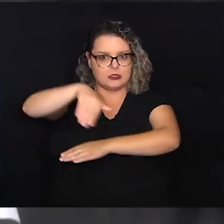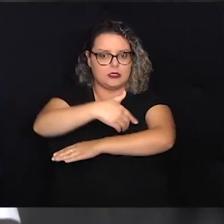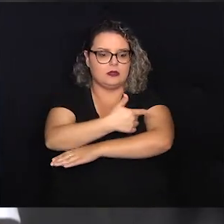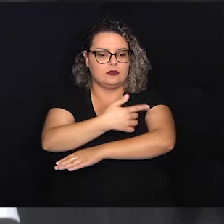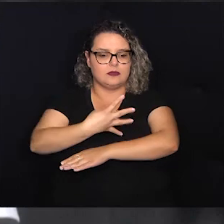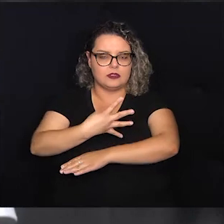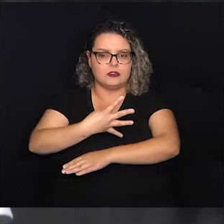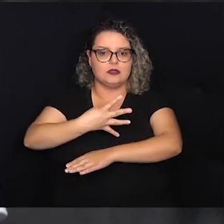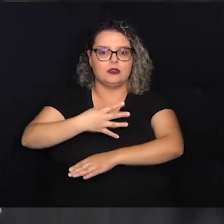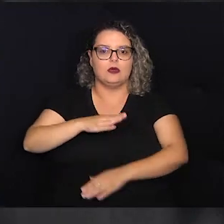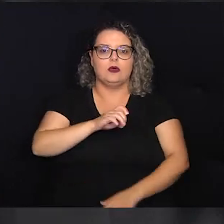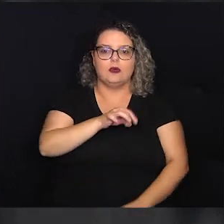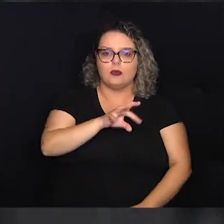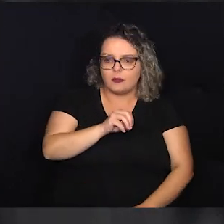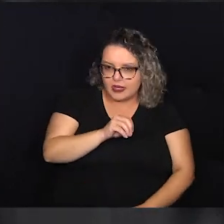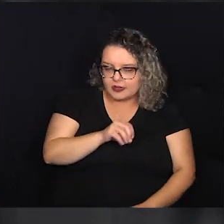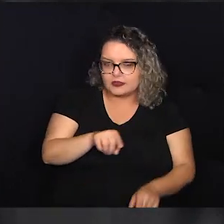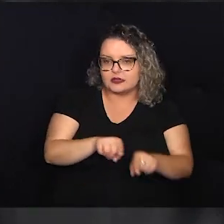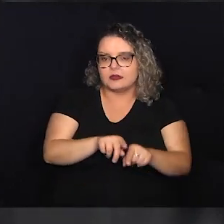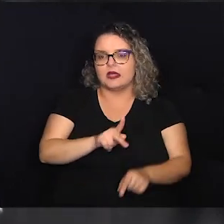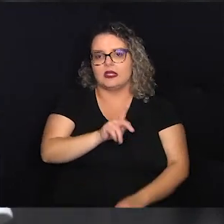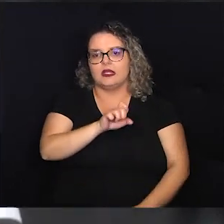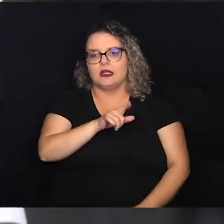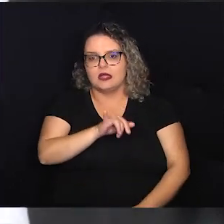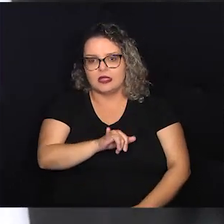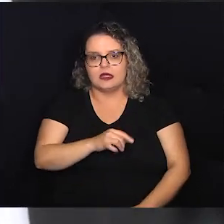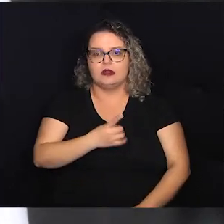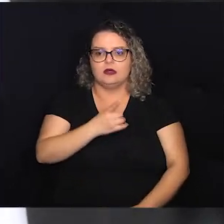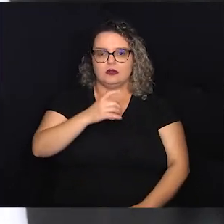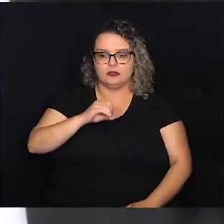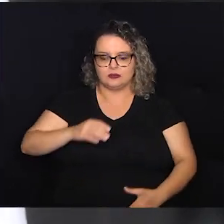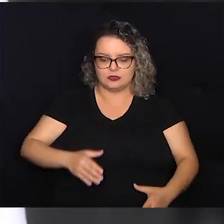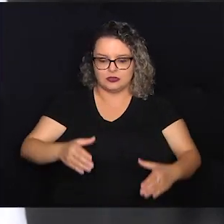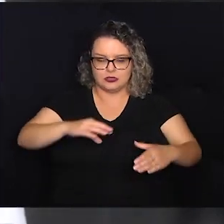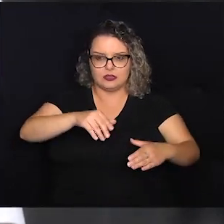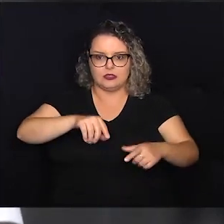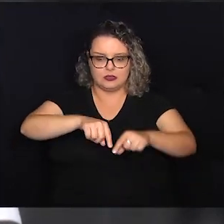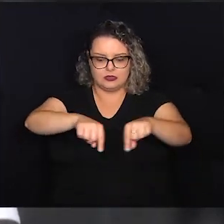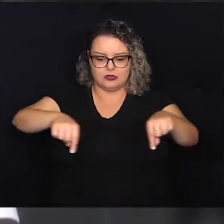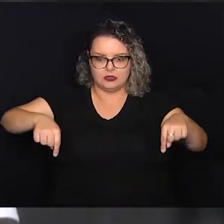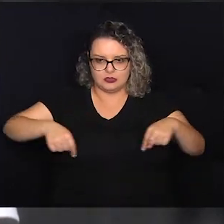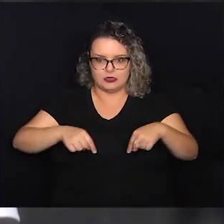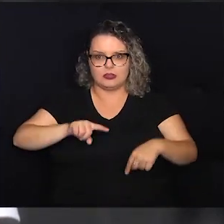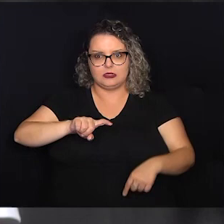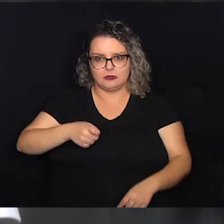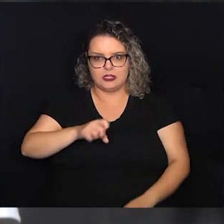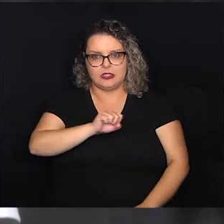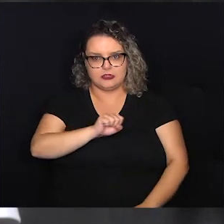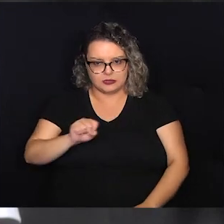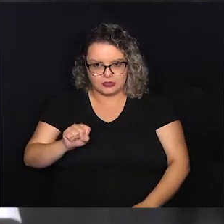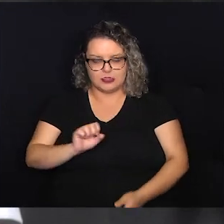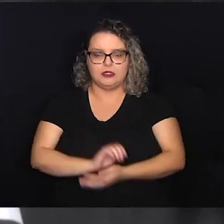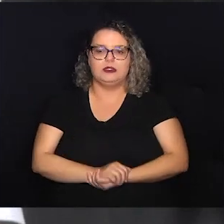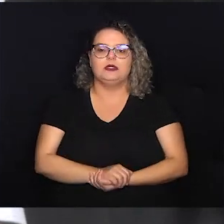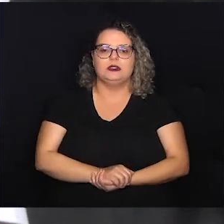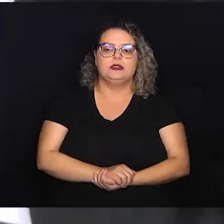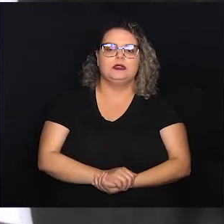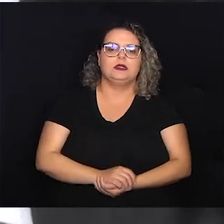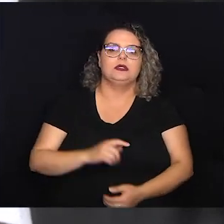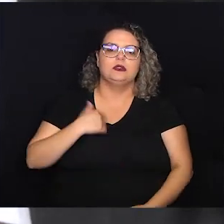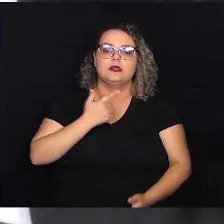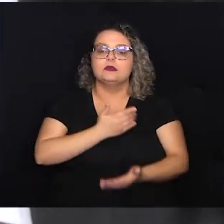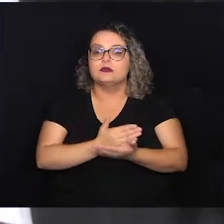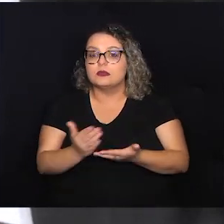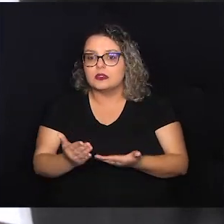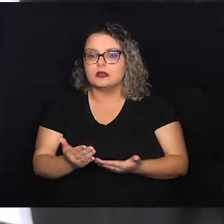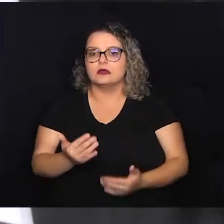costas. O primeiro freguês meu, da rua 24 da Vila Esperança, o Beto e a Kelly, Certo. com 10 galões jogados num